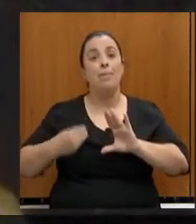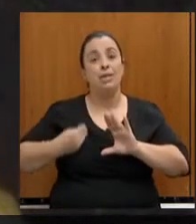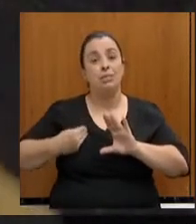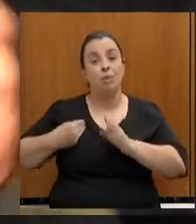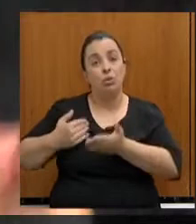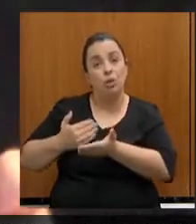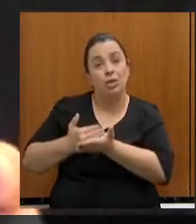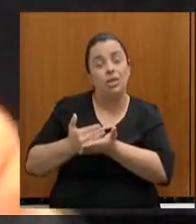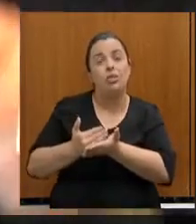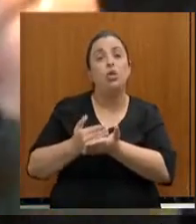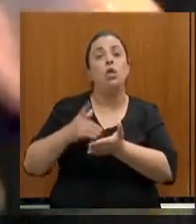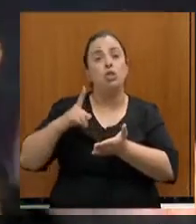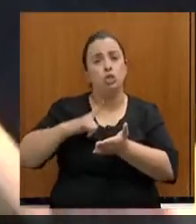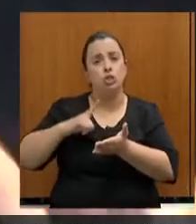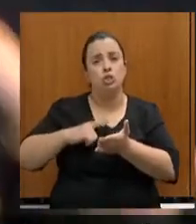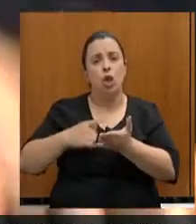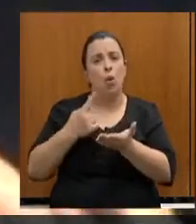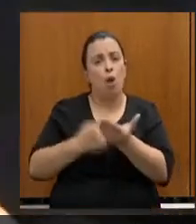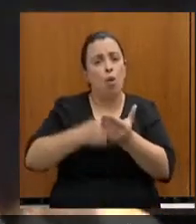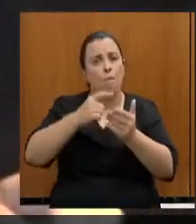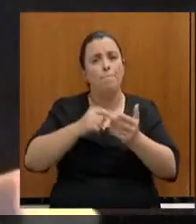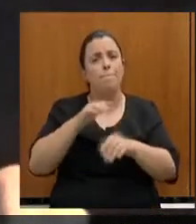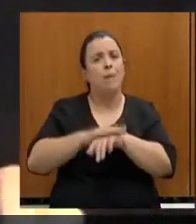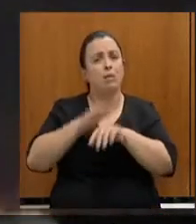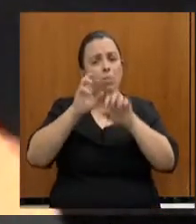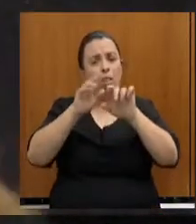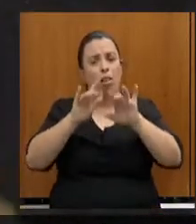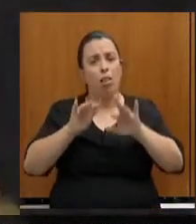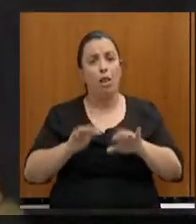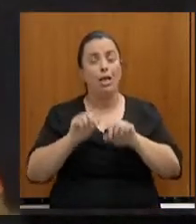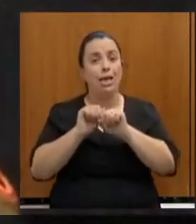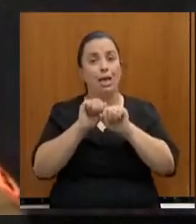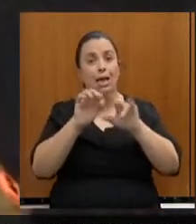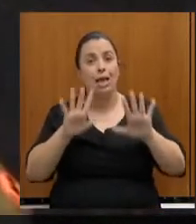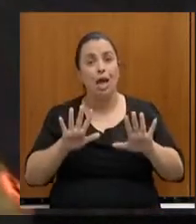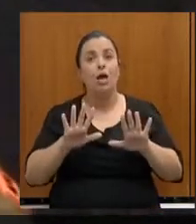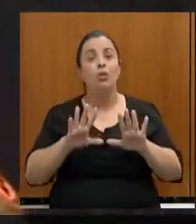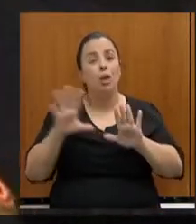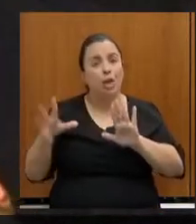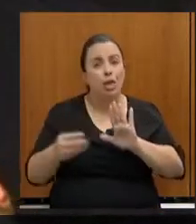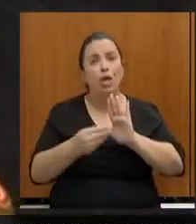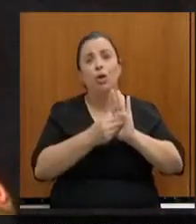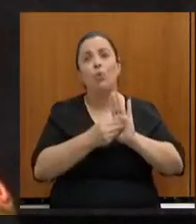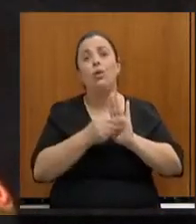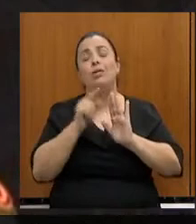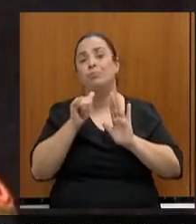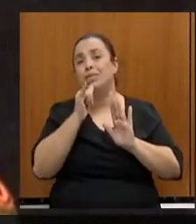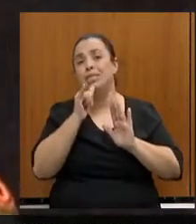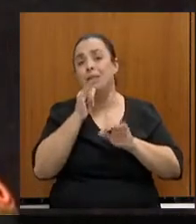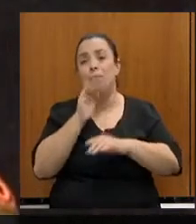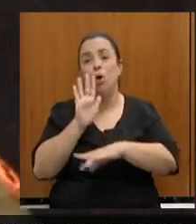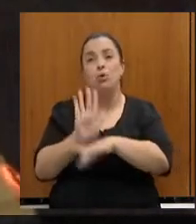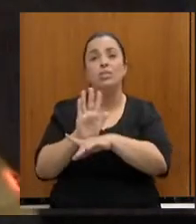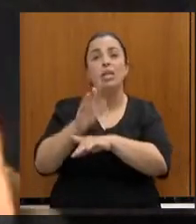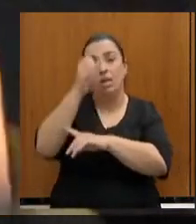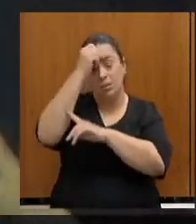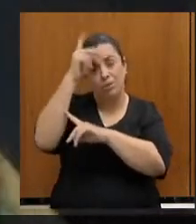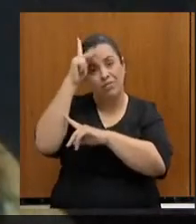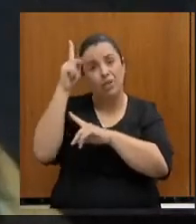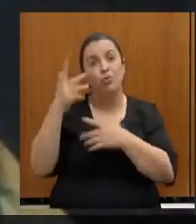tão bem escrito quando quanto foi quando está mas seria já incluído longe de trazer esse auxílio aos municípios